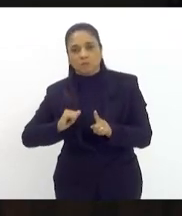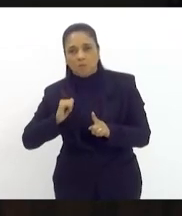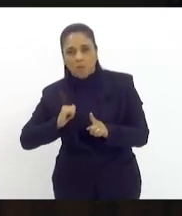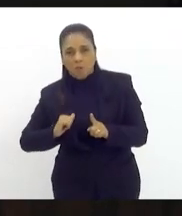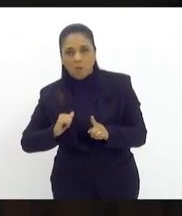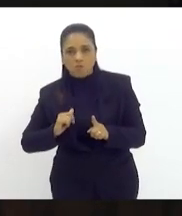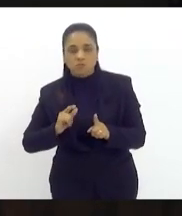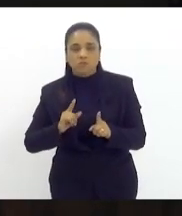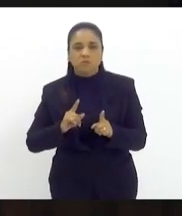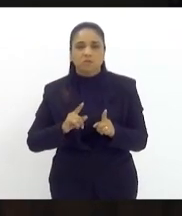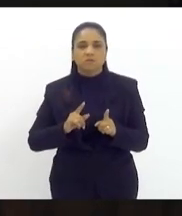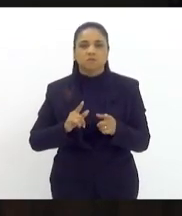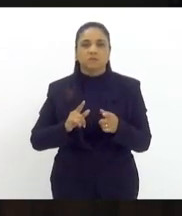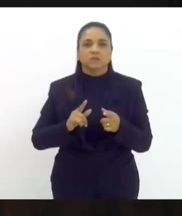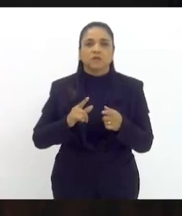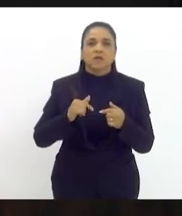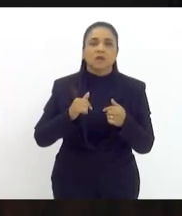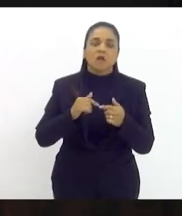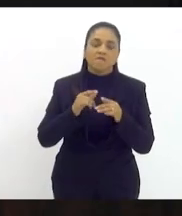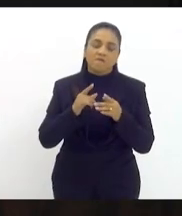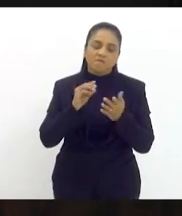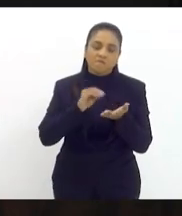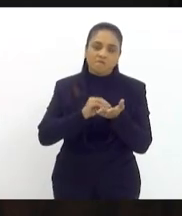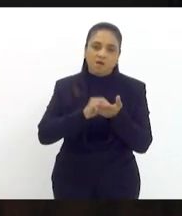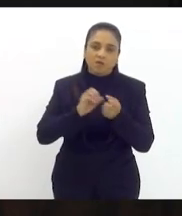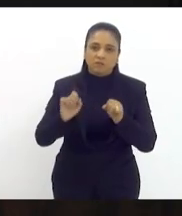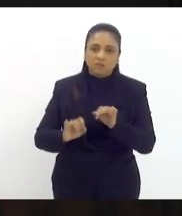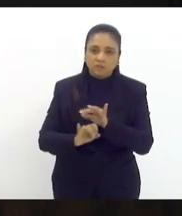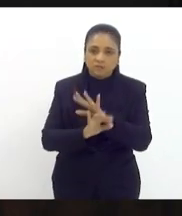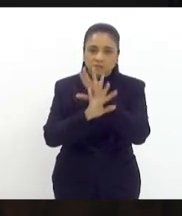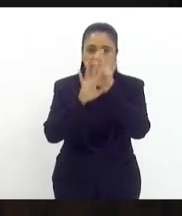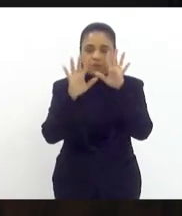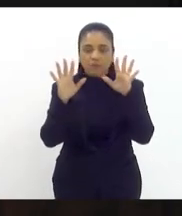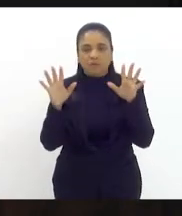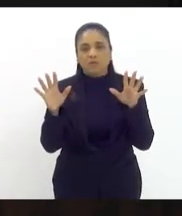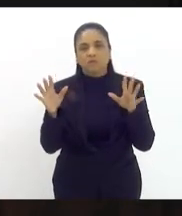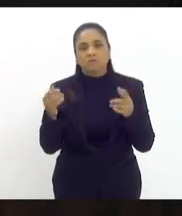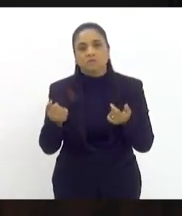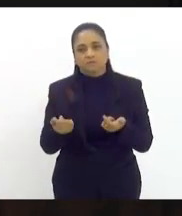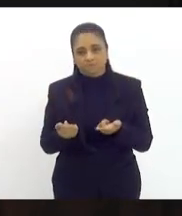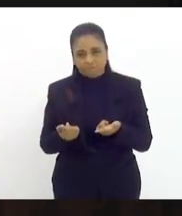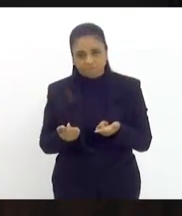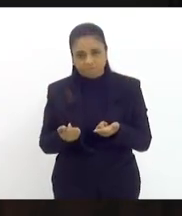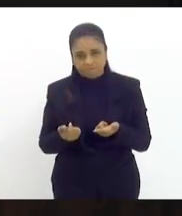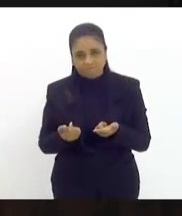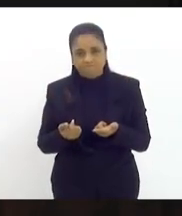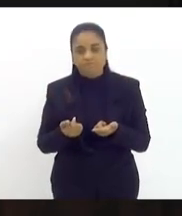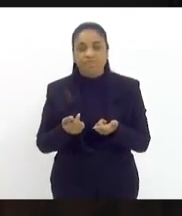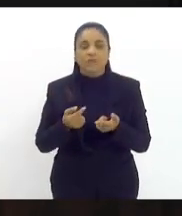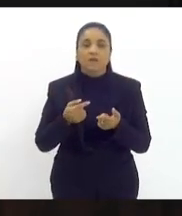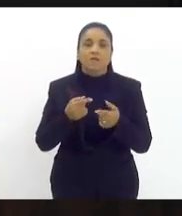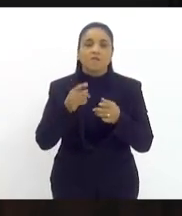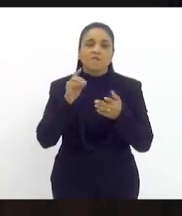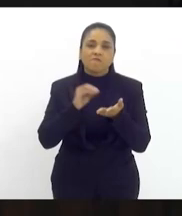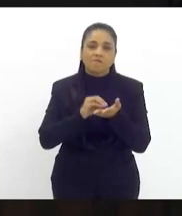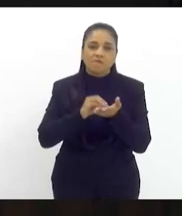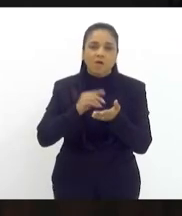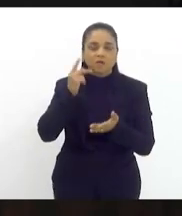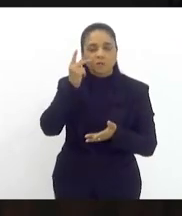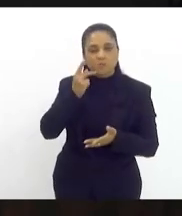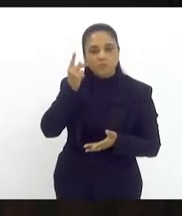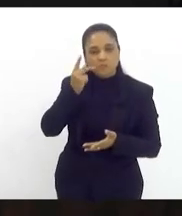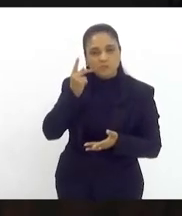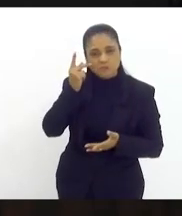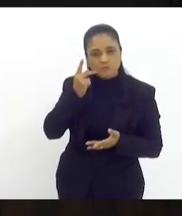o processo também de falta de transparência justamente para que a gente possa ter provas robustas do quanto o